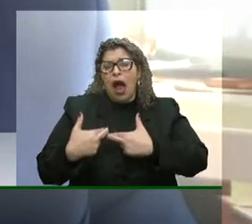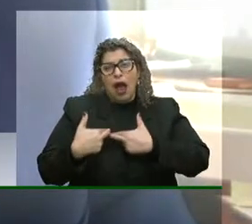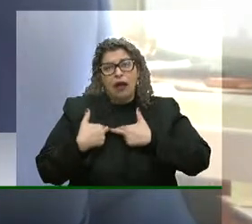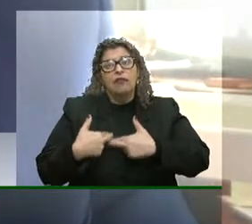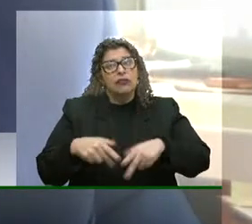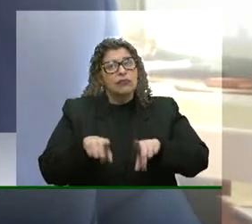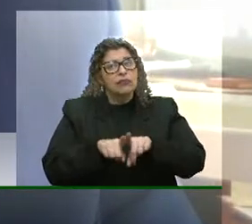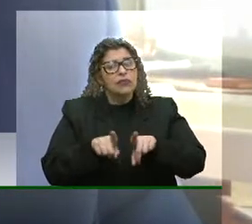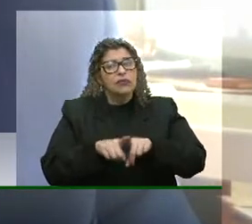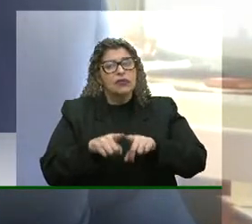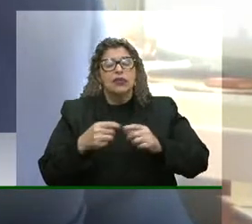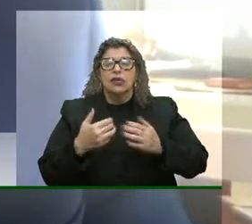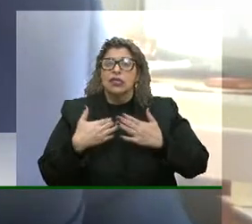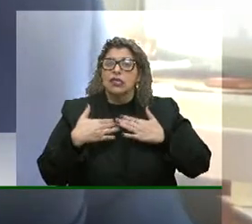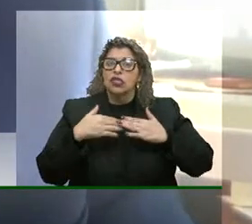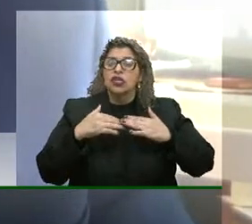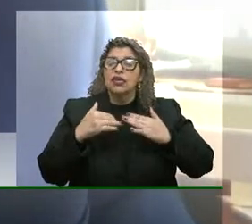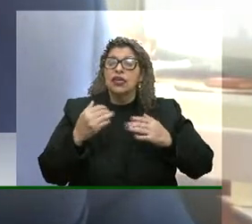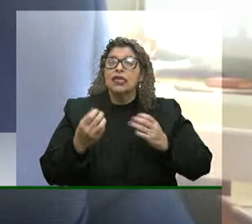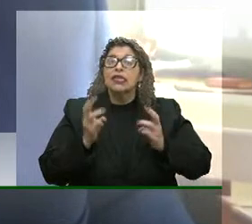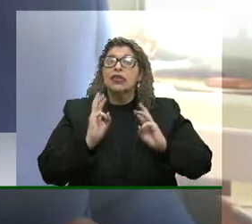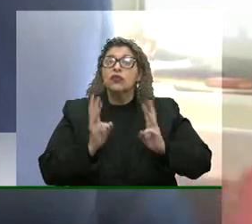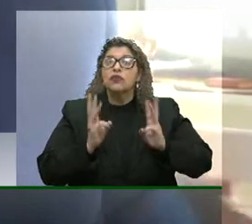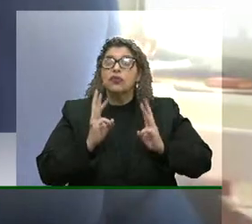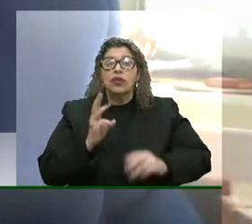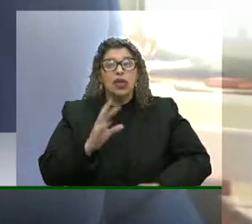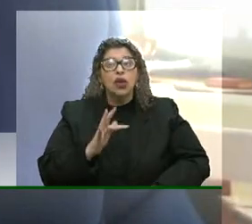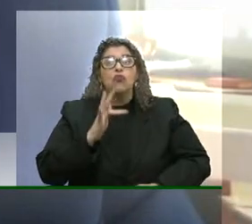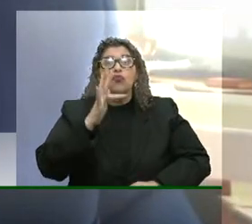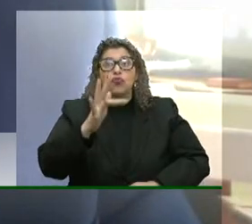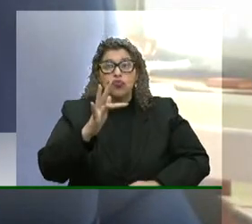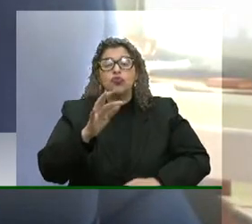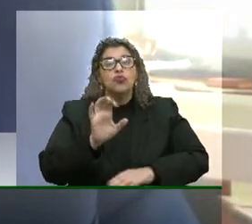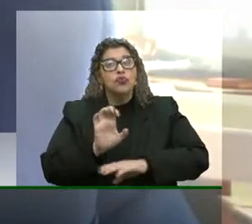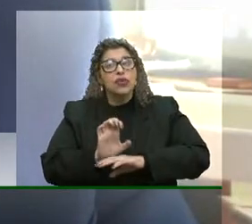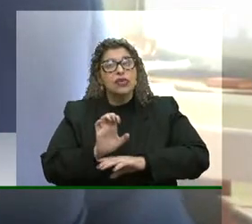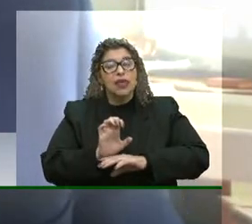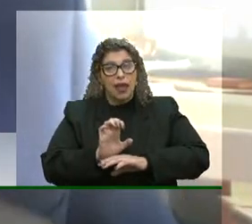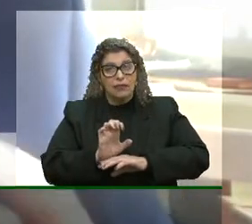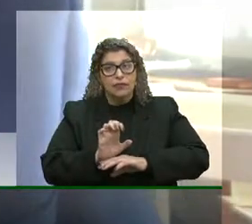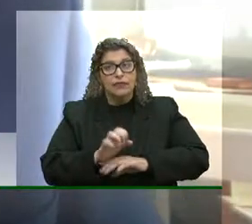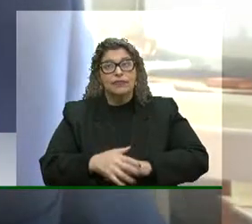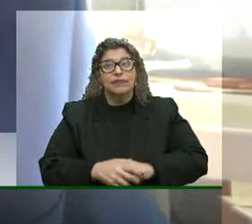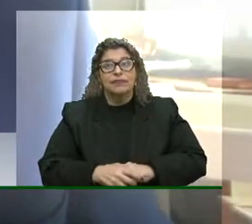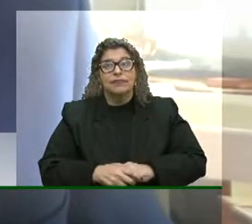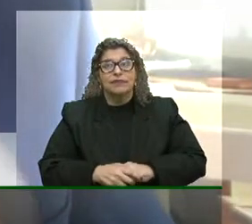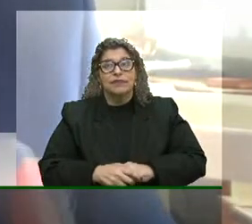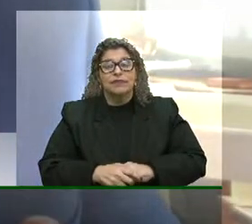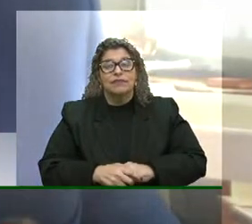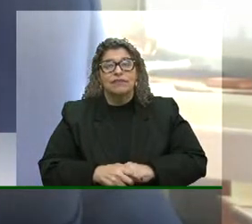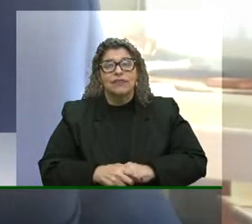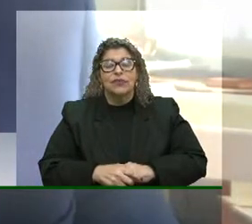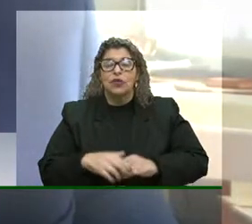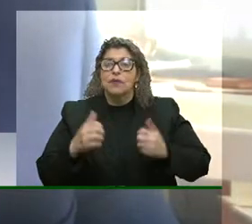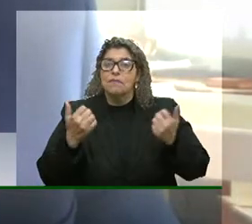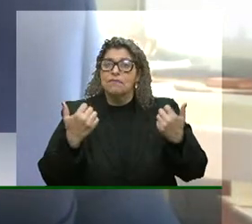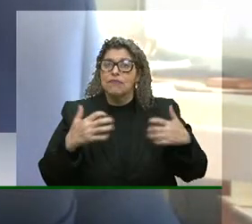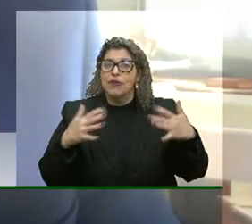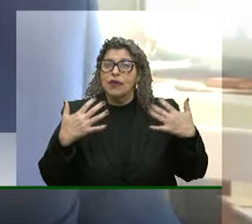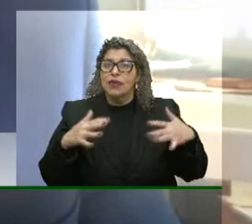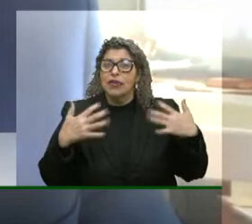de transportar aquele que é o futuro do nosso Estado, né? Então, queria parabenizar essa